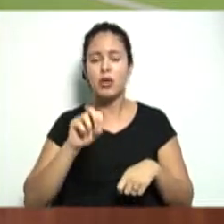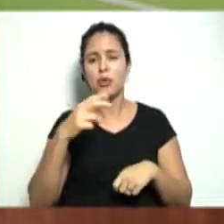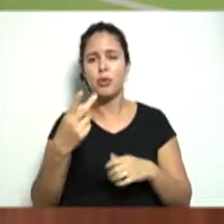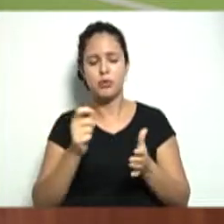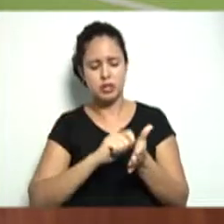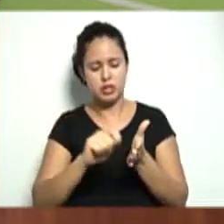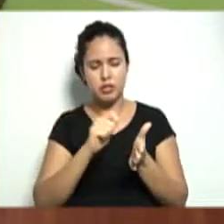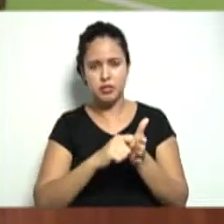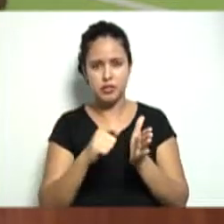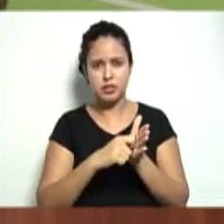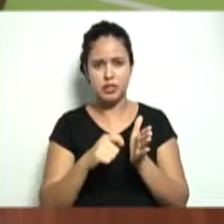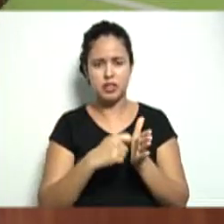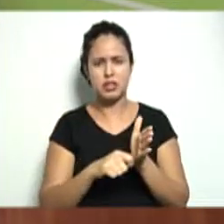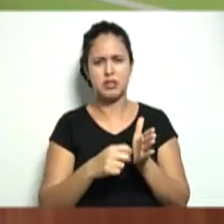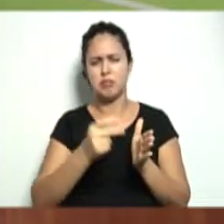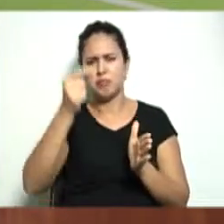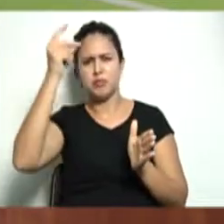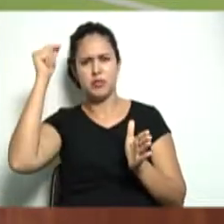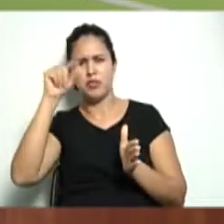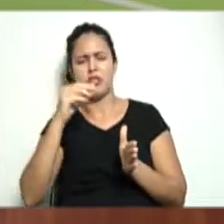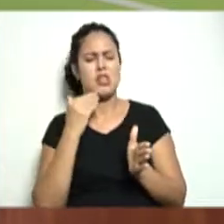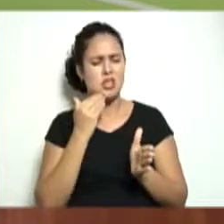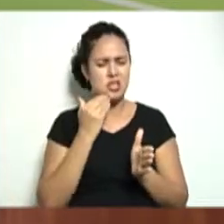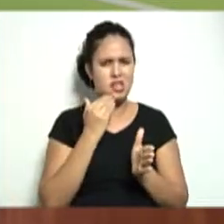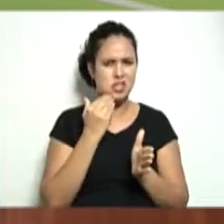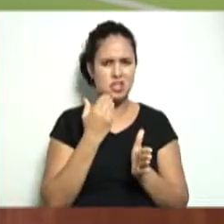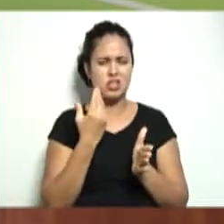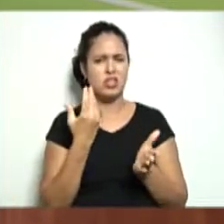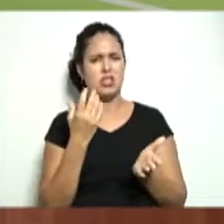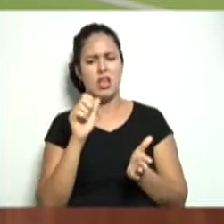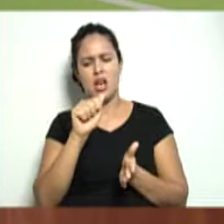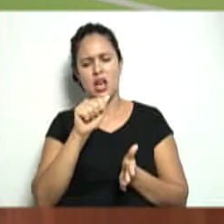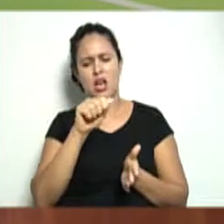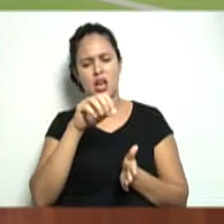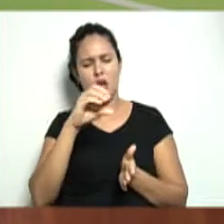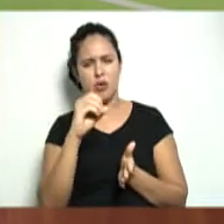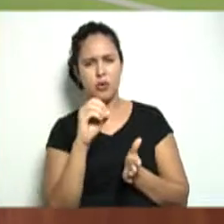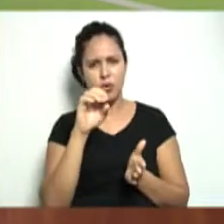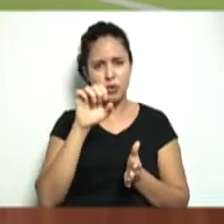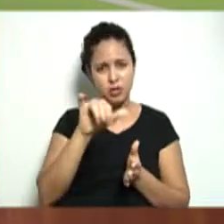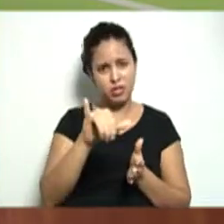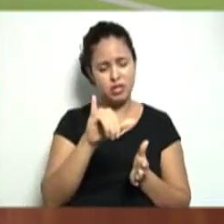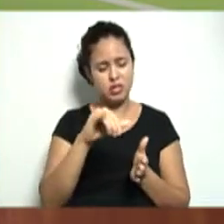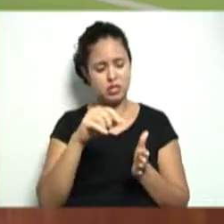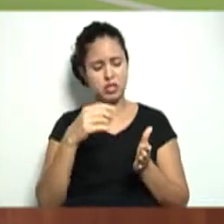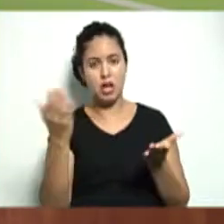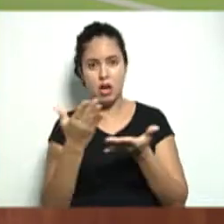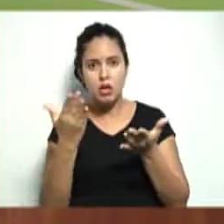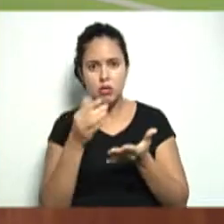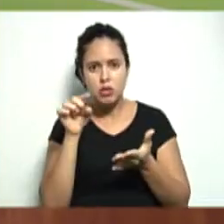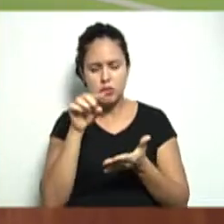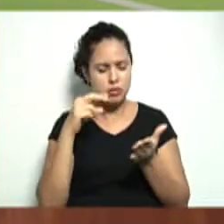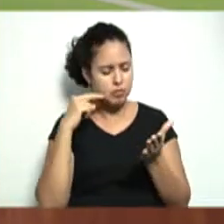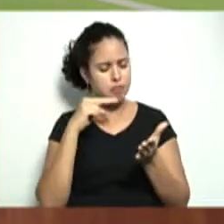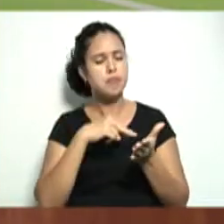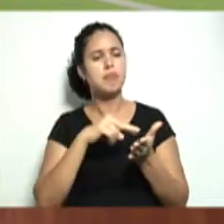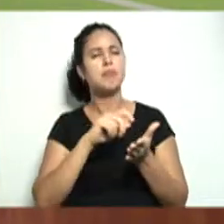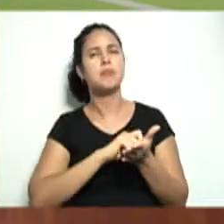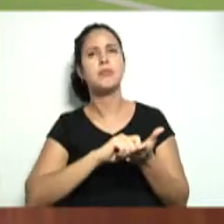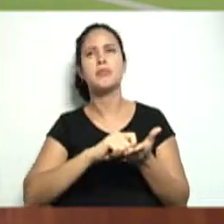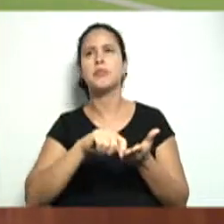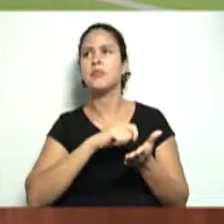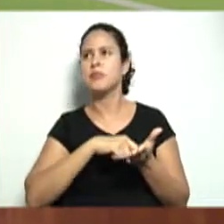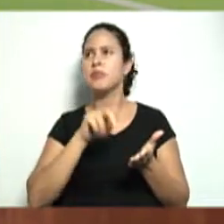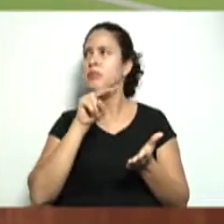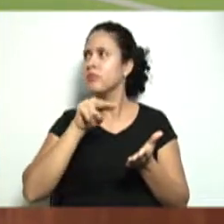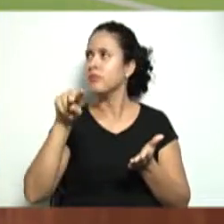você escrevia todo torto, só as vogais, só as consoantes. Agora você escreve sem olhar para o caderno em linha